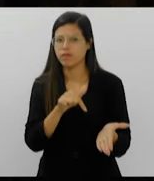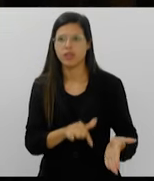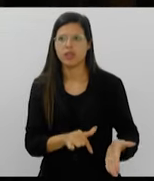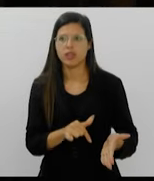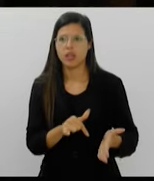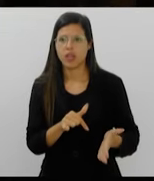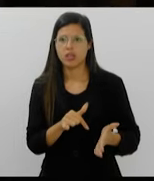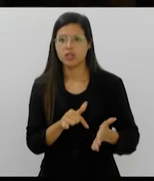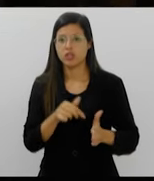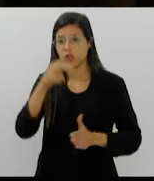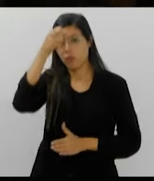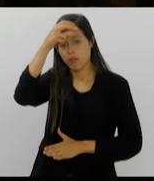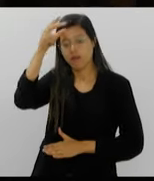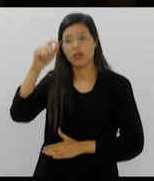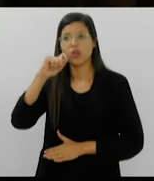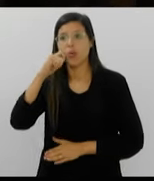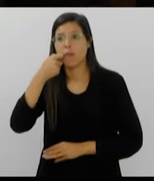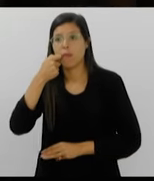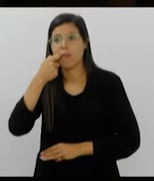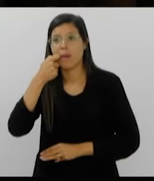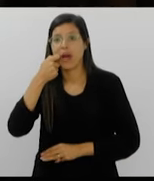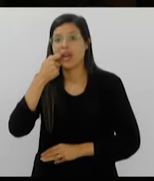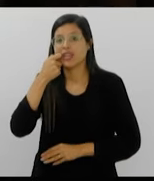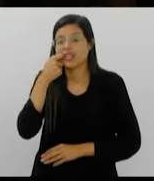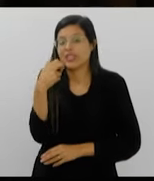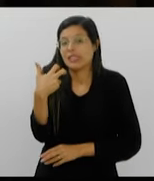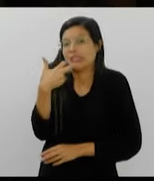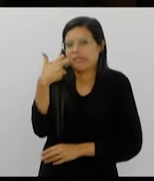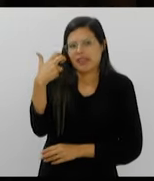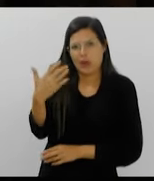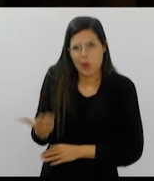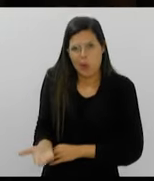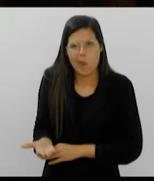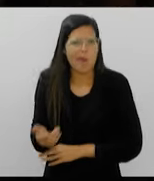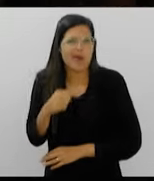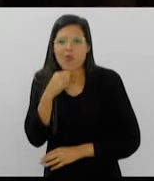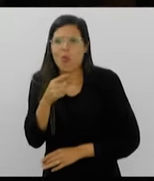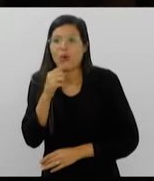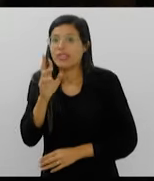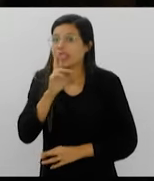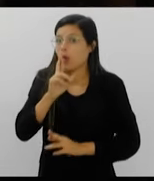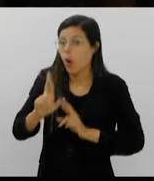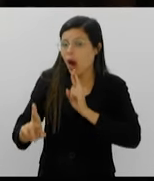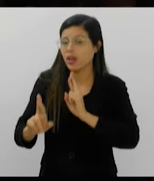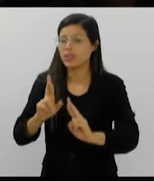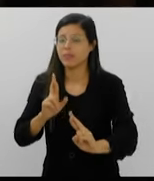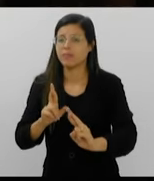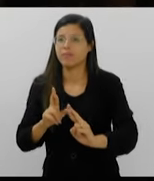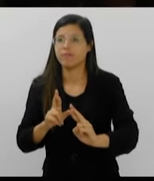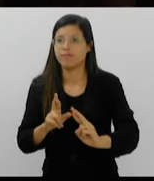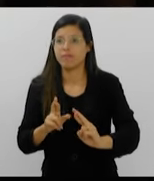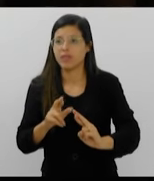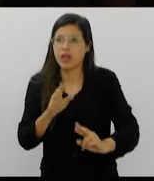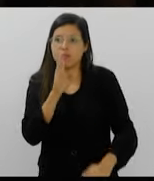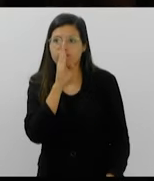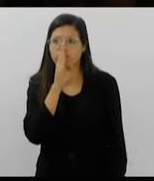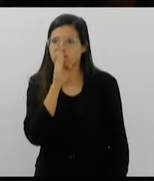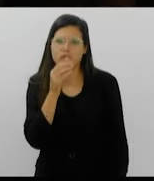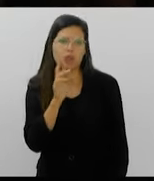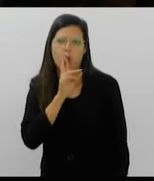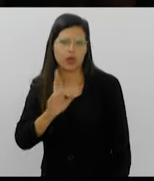deixaram o Eduardo Paes de calça riada, que deixaram o Eduardo Paes sem respostas, tanto é que se omitiu e não as